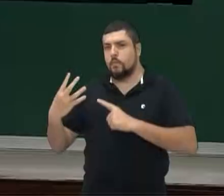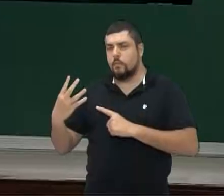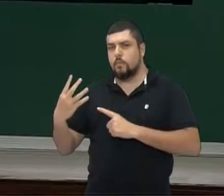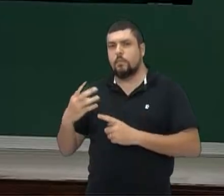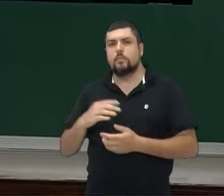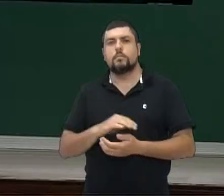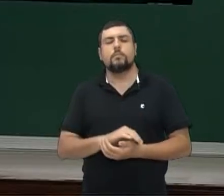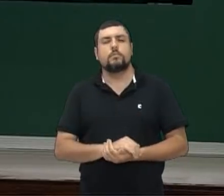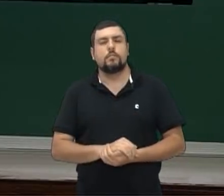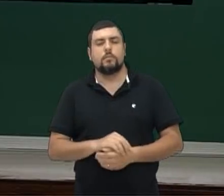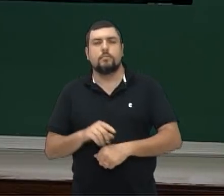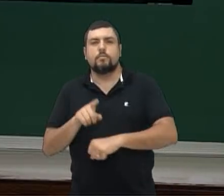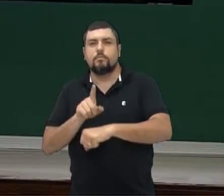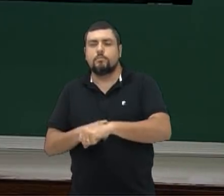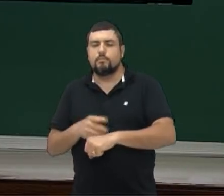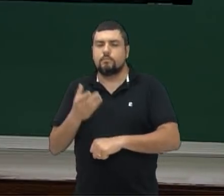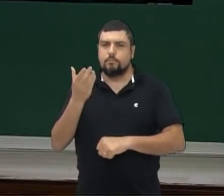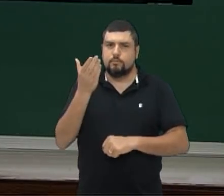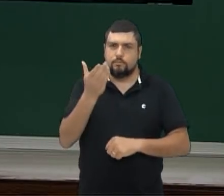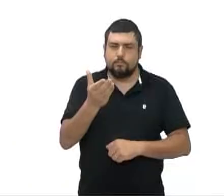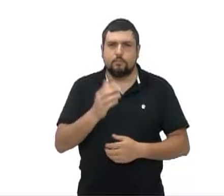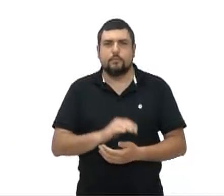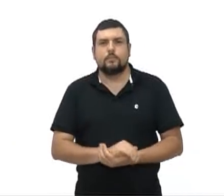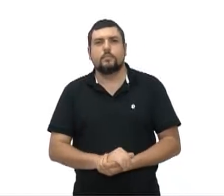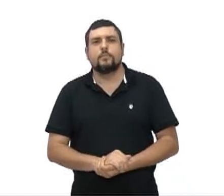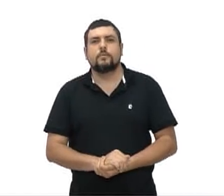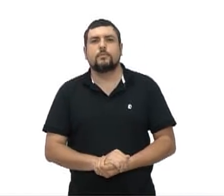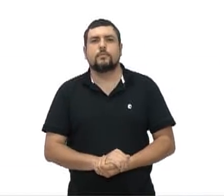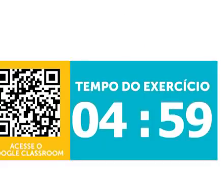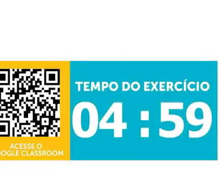4. Tempo para vocês identificarem o resultado.